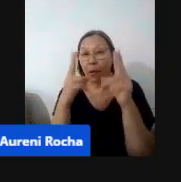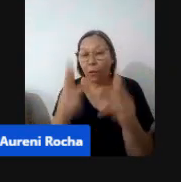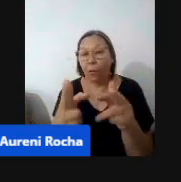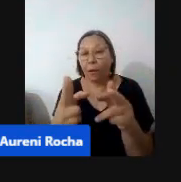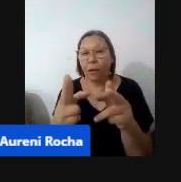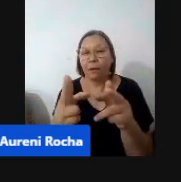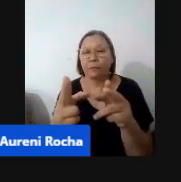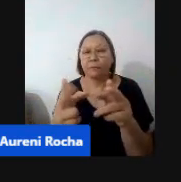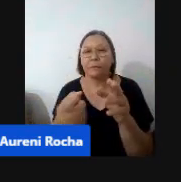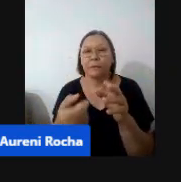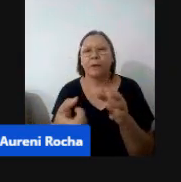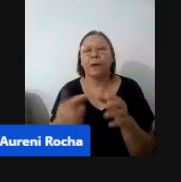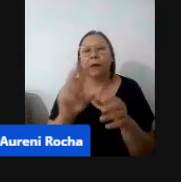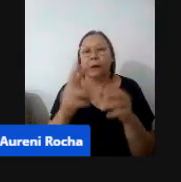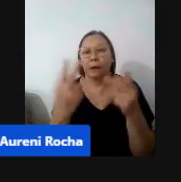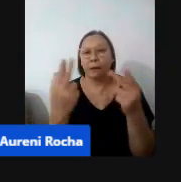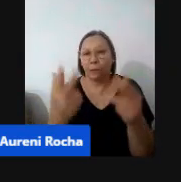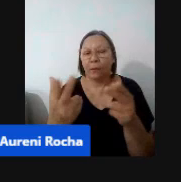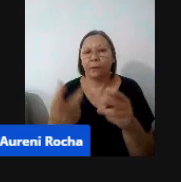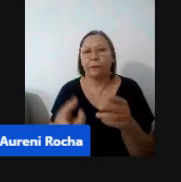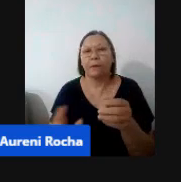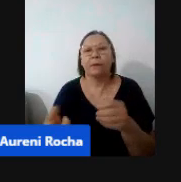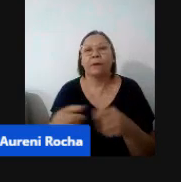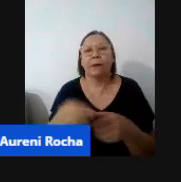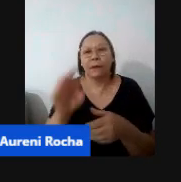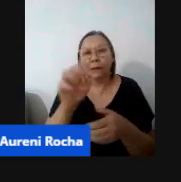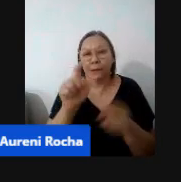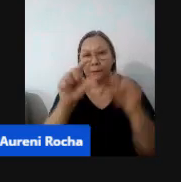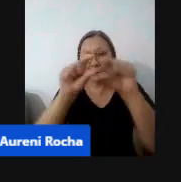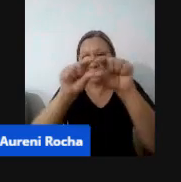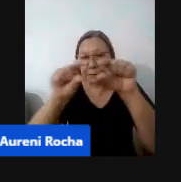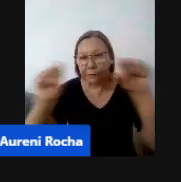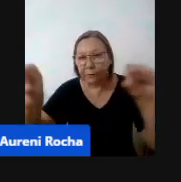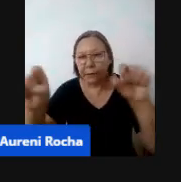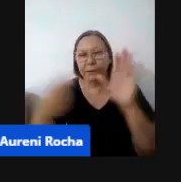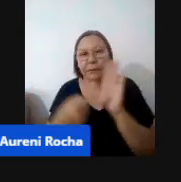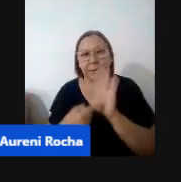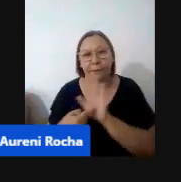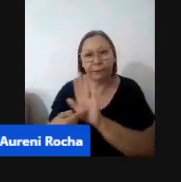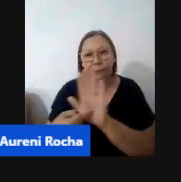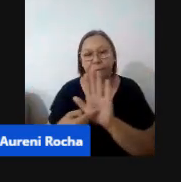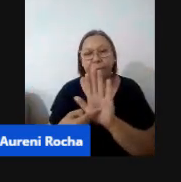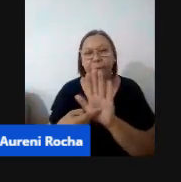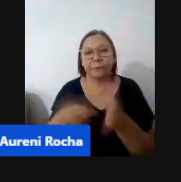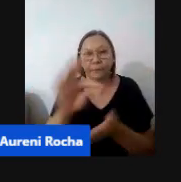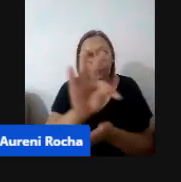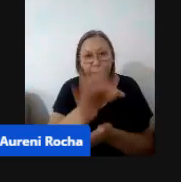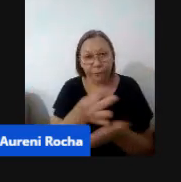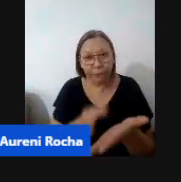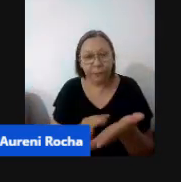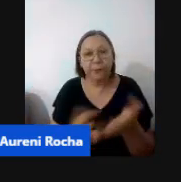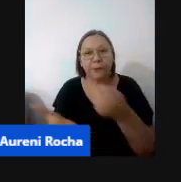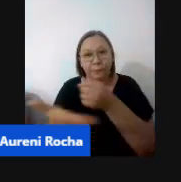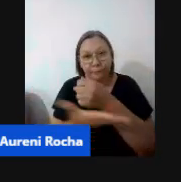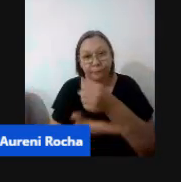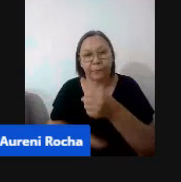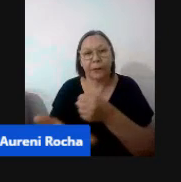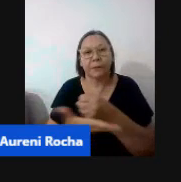frases apresentadas no texto base, ok? Então, essas foram as propostas de encaminhamento e